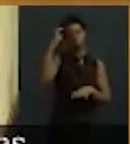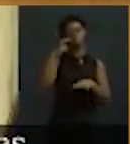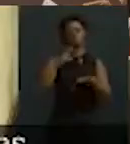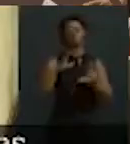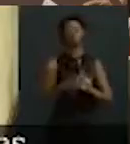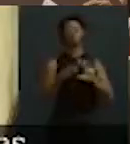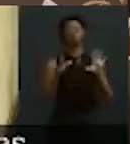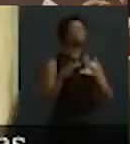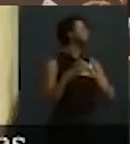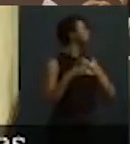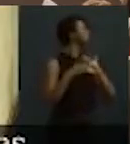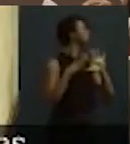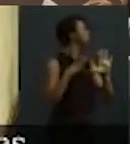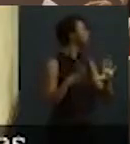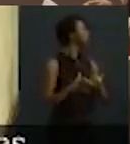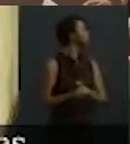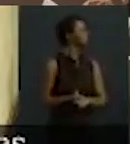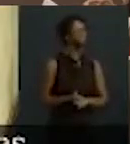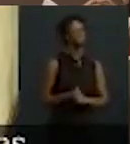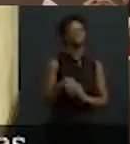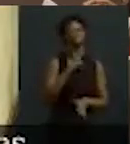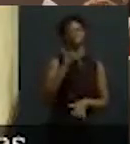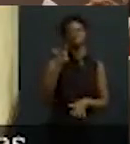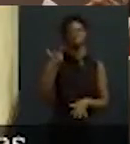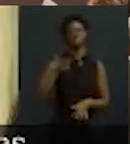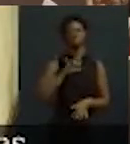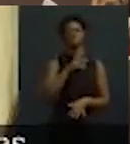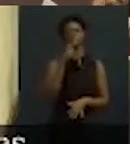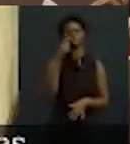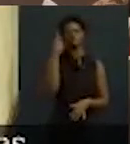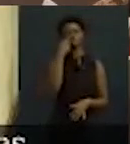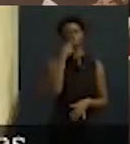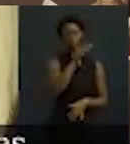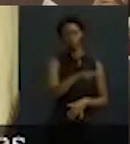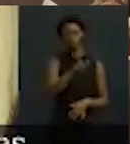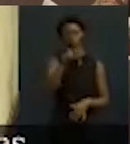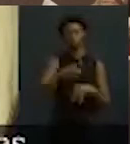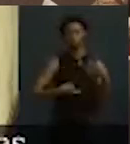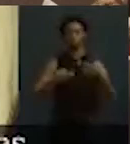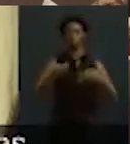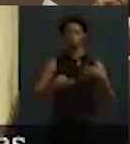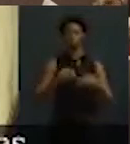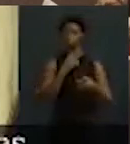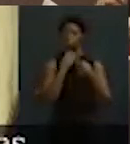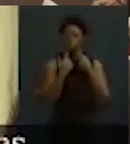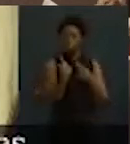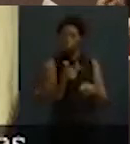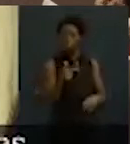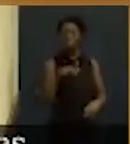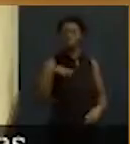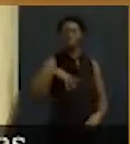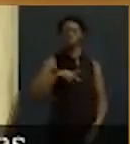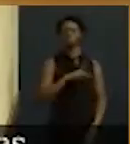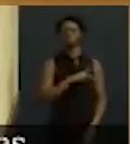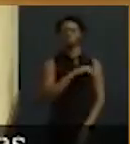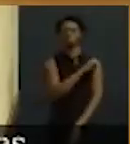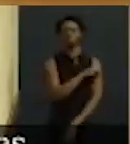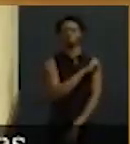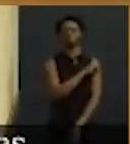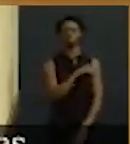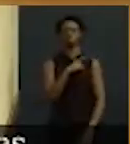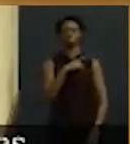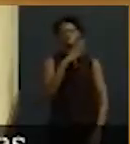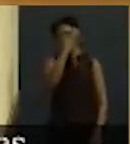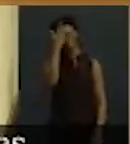funcional dos promotores e procuradores de justiça. Não há dúvida de que o Ministério Público do Estado do Rio de Janeiro tem membros